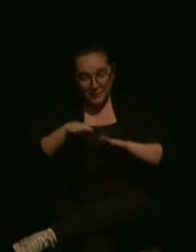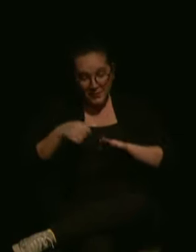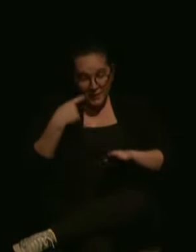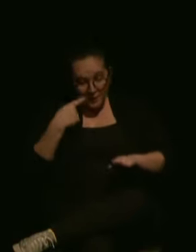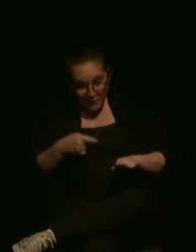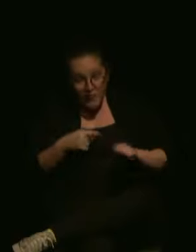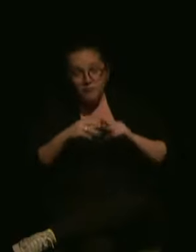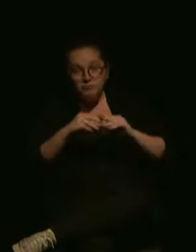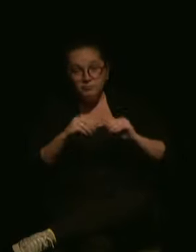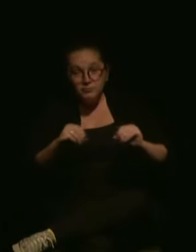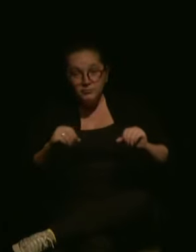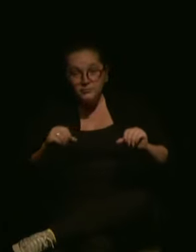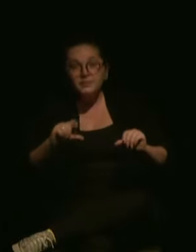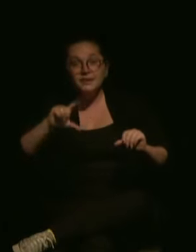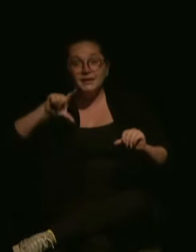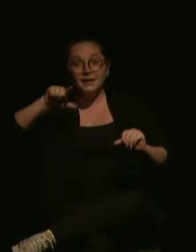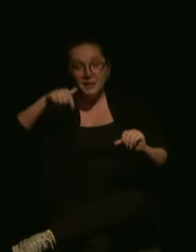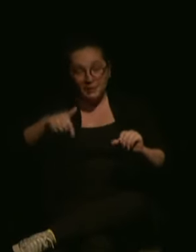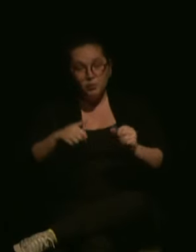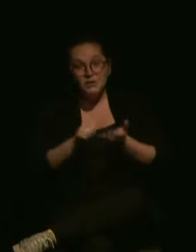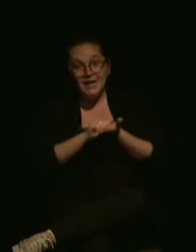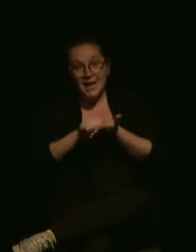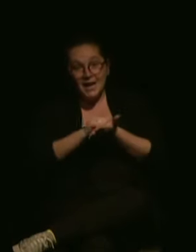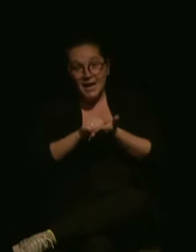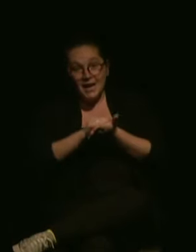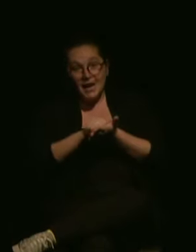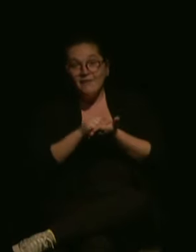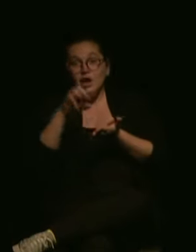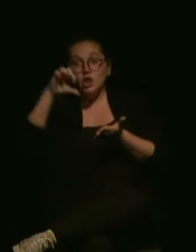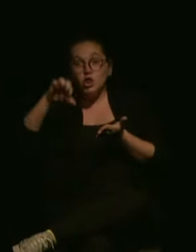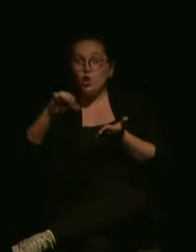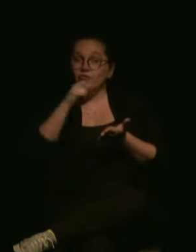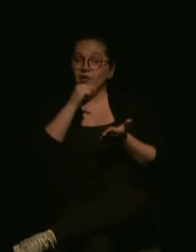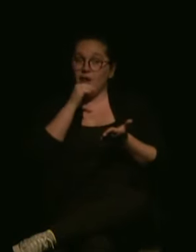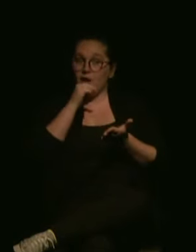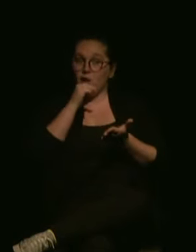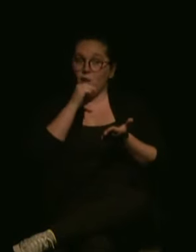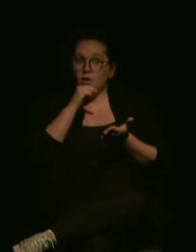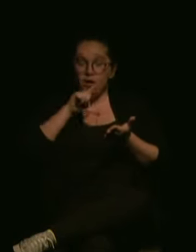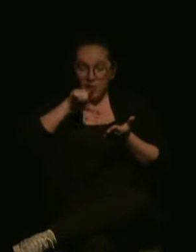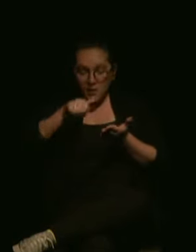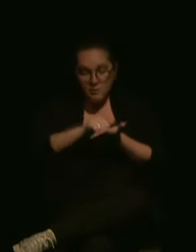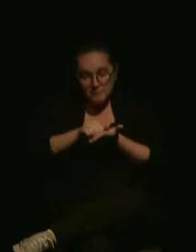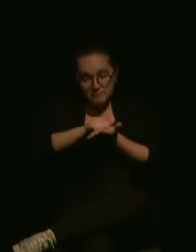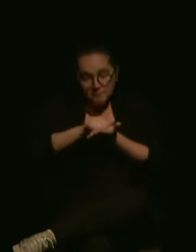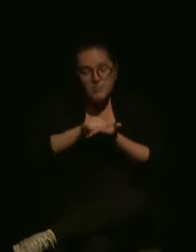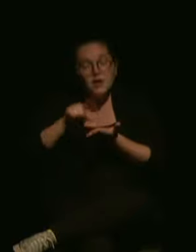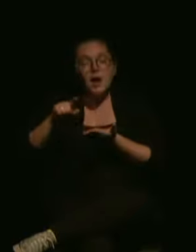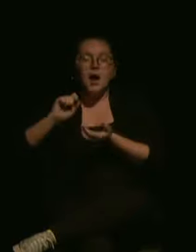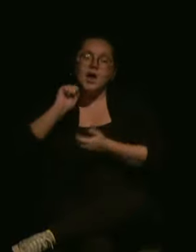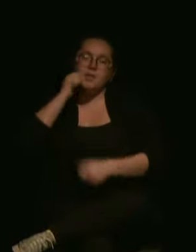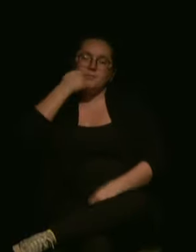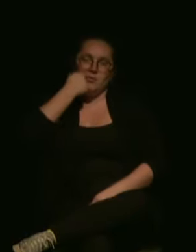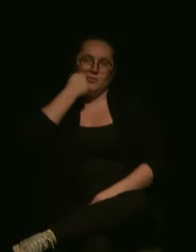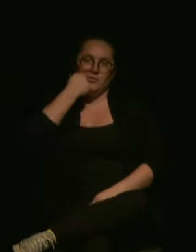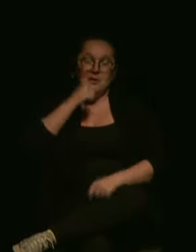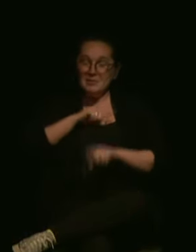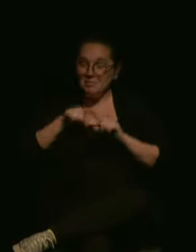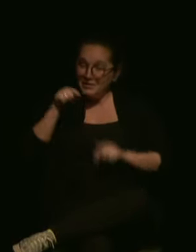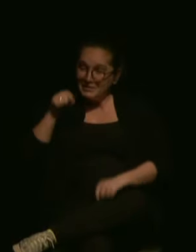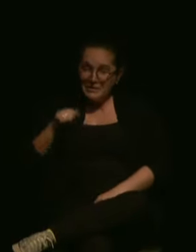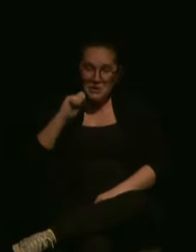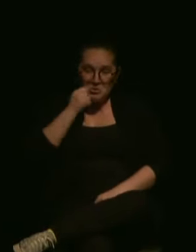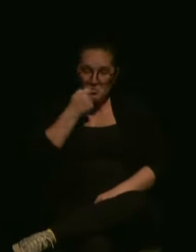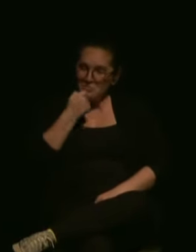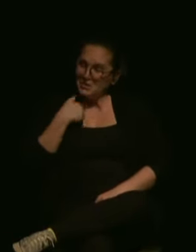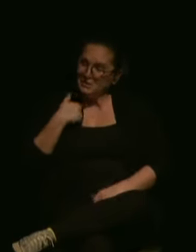águas. Depois dela lavada nas 9 águas, aí eles vão e fazem o pão. Agora de comida foi a mais miserável que eu comi, foi essa